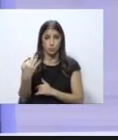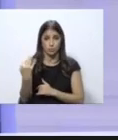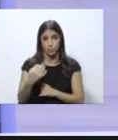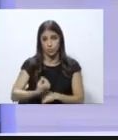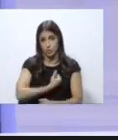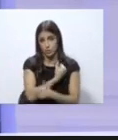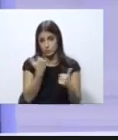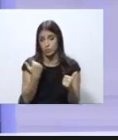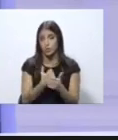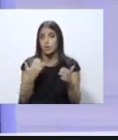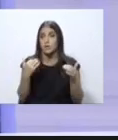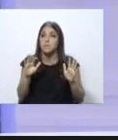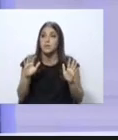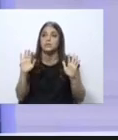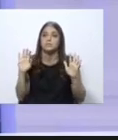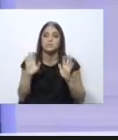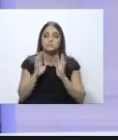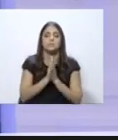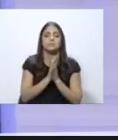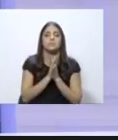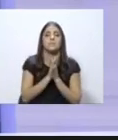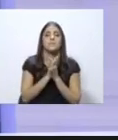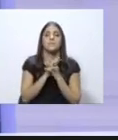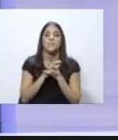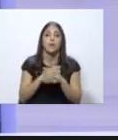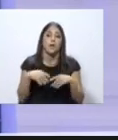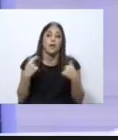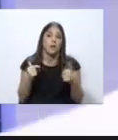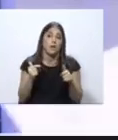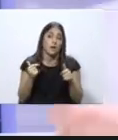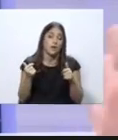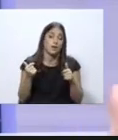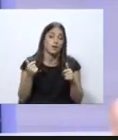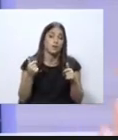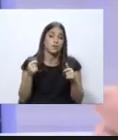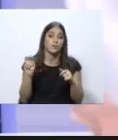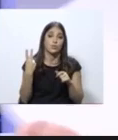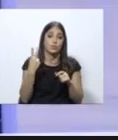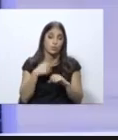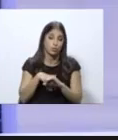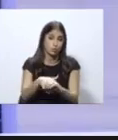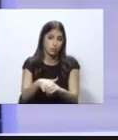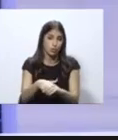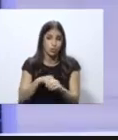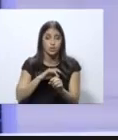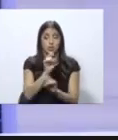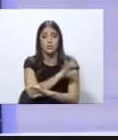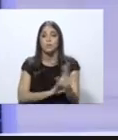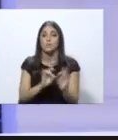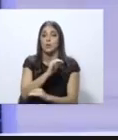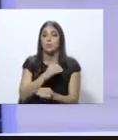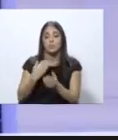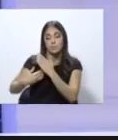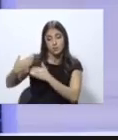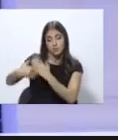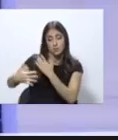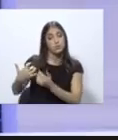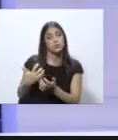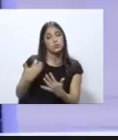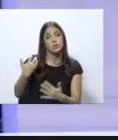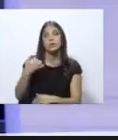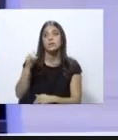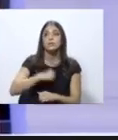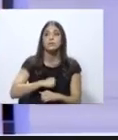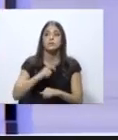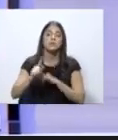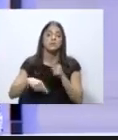quer do Tony Martínez, que são claramente dois jogadores que no campeonato passado se evidenciaram bastante. Depois, em